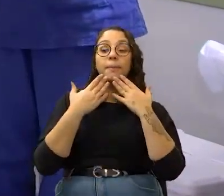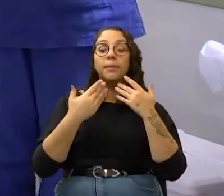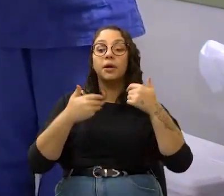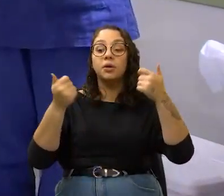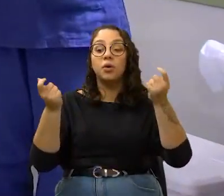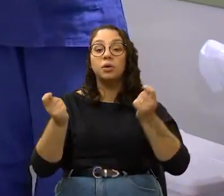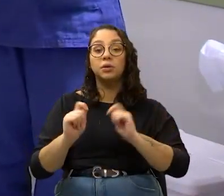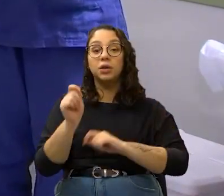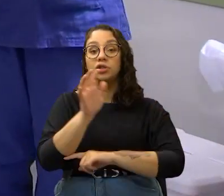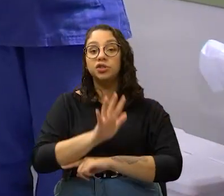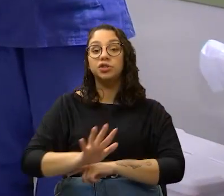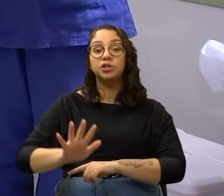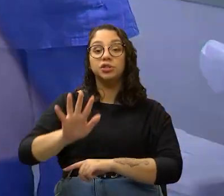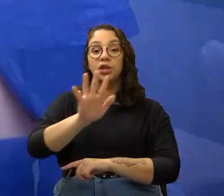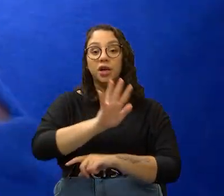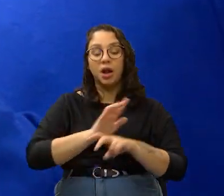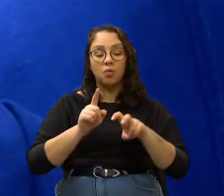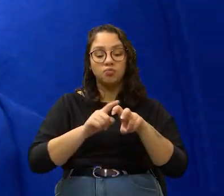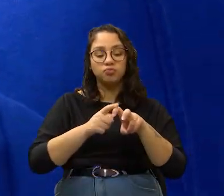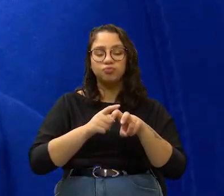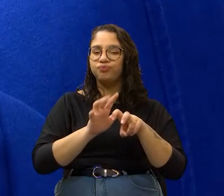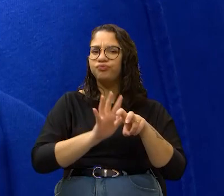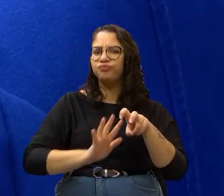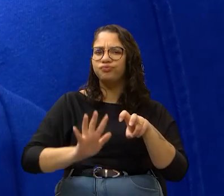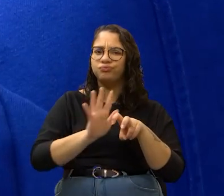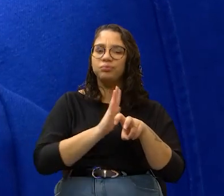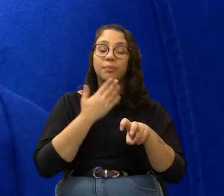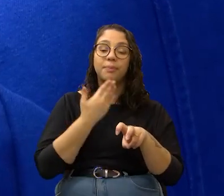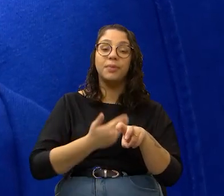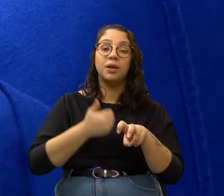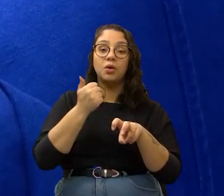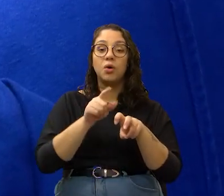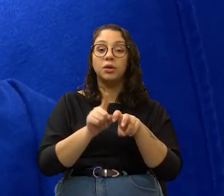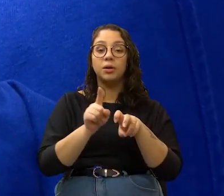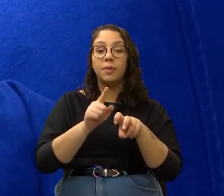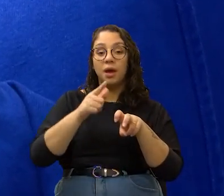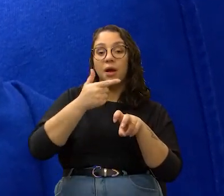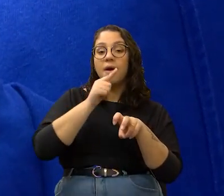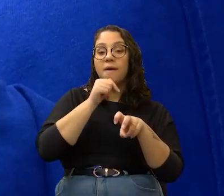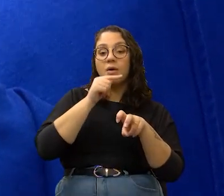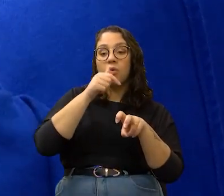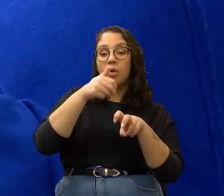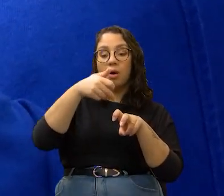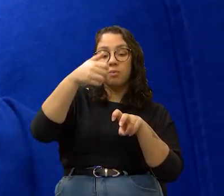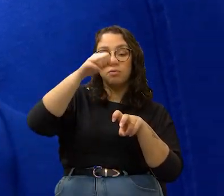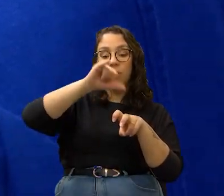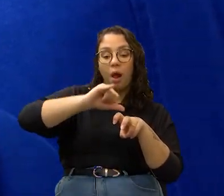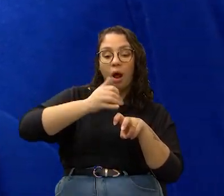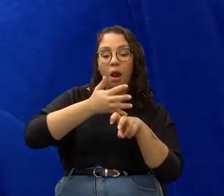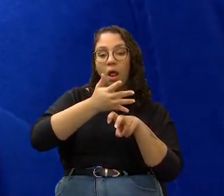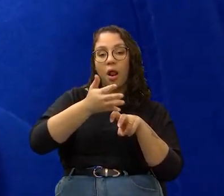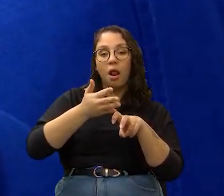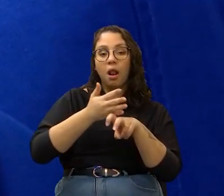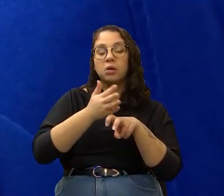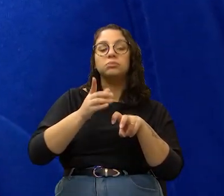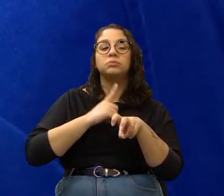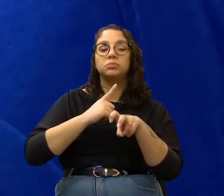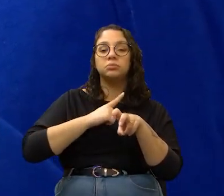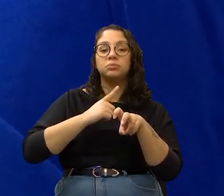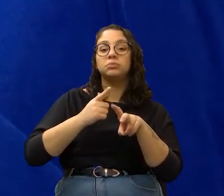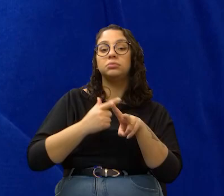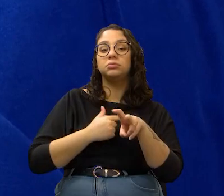vai melhorar as condições gerais daquela articulação, vai melhorar a lubrificação, vai diminuir a